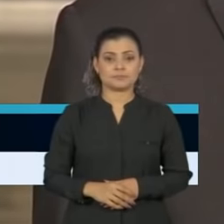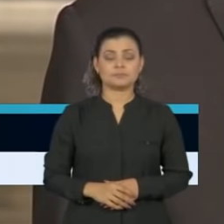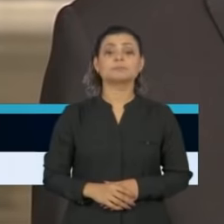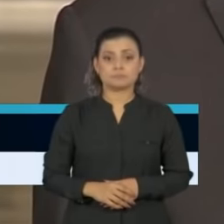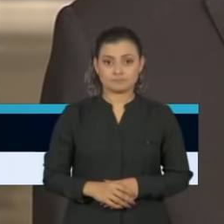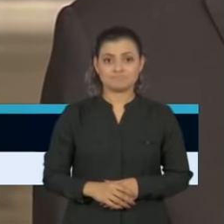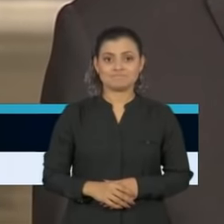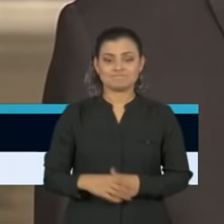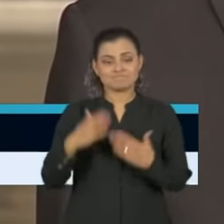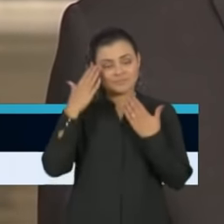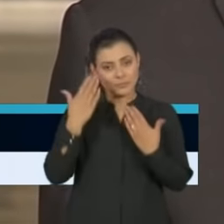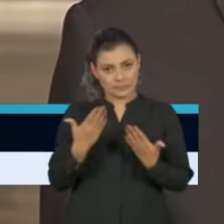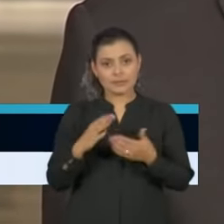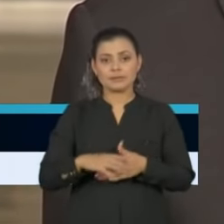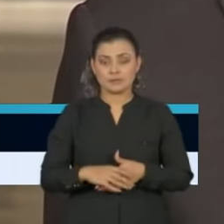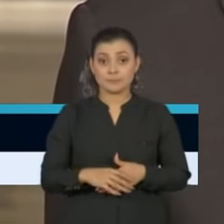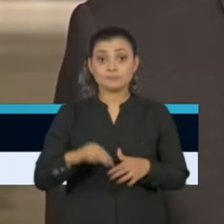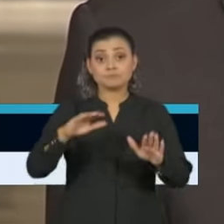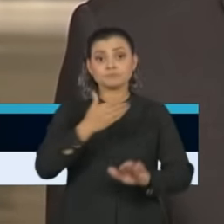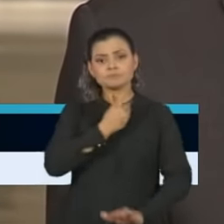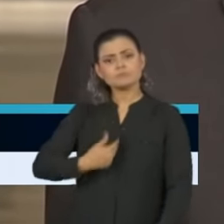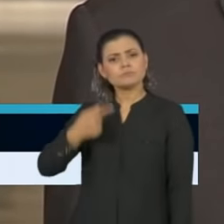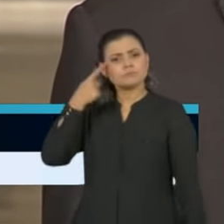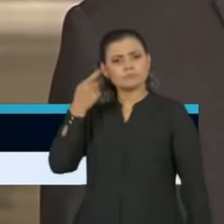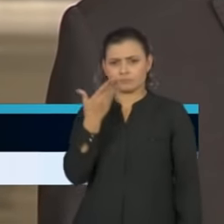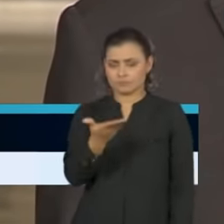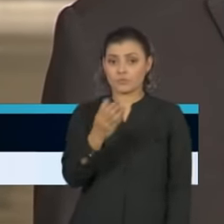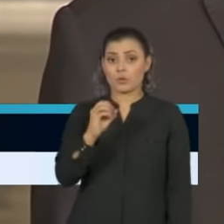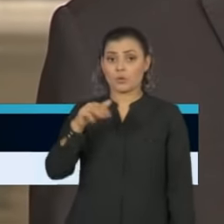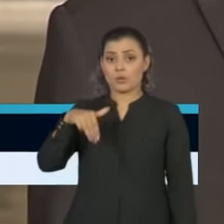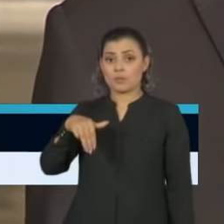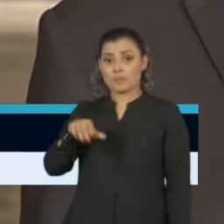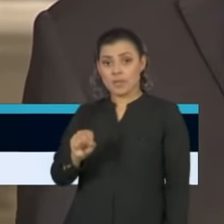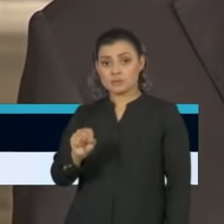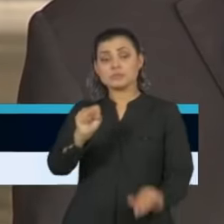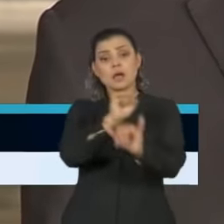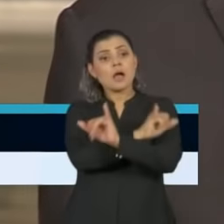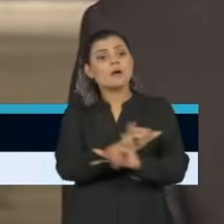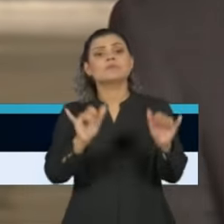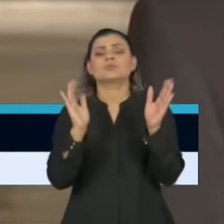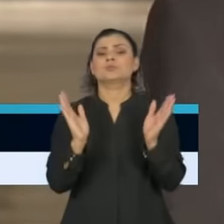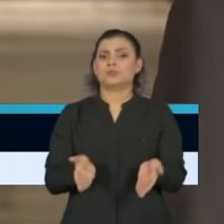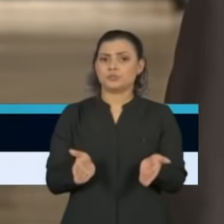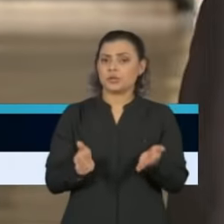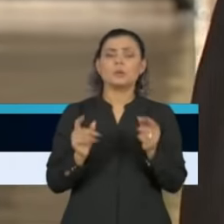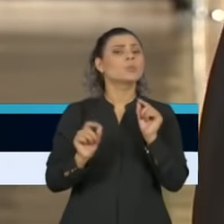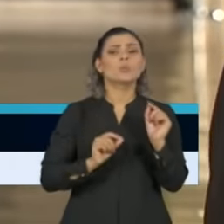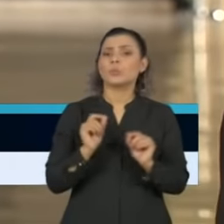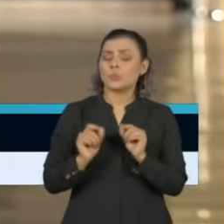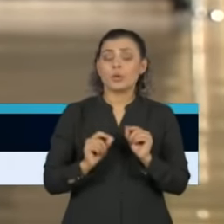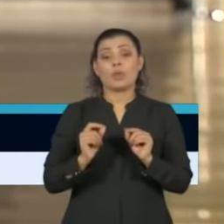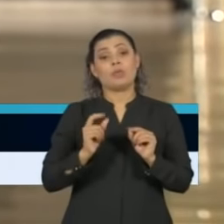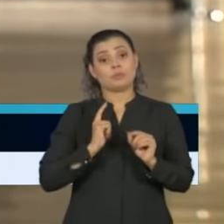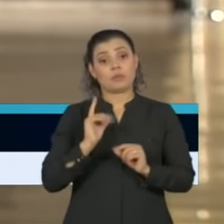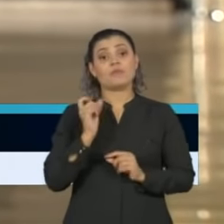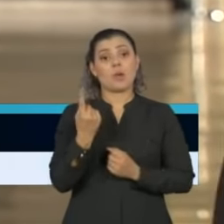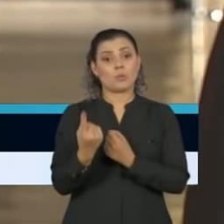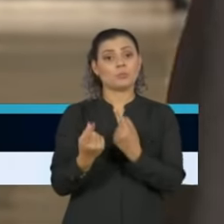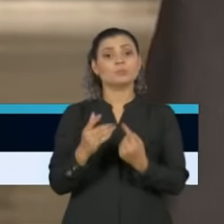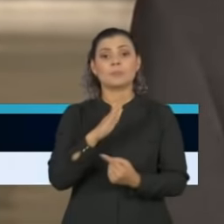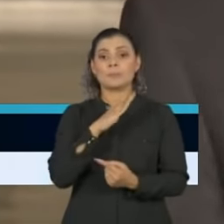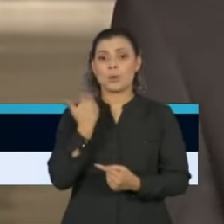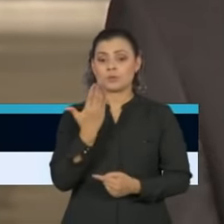Obrigado. Muito microfone. Governador, a OMS acabou de divulgar que há casos de mortes